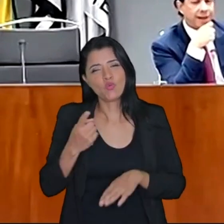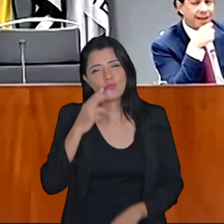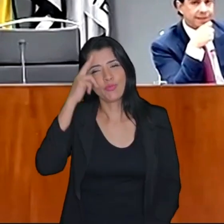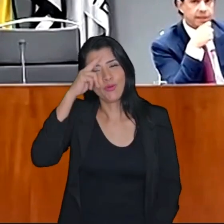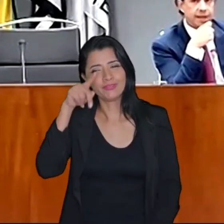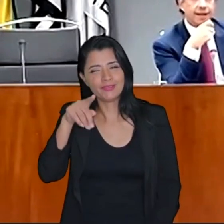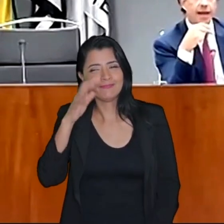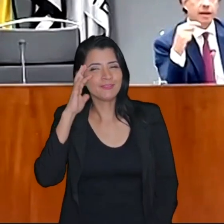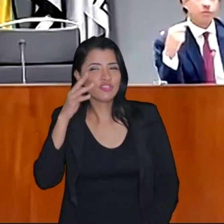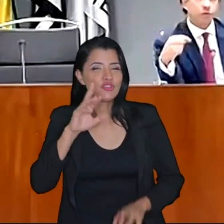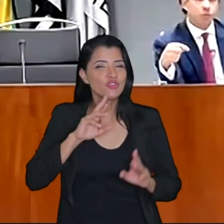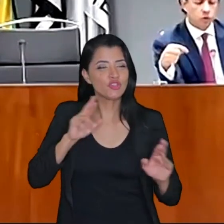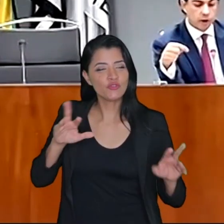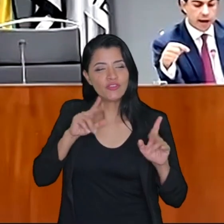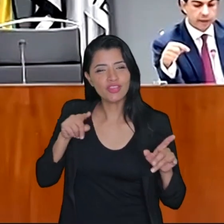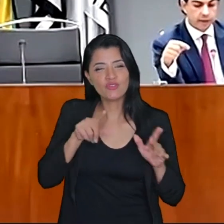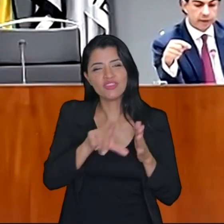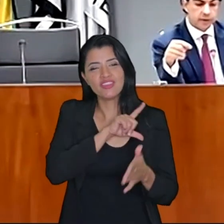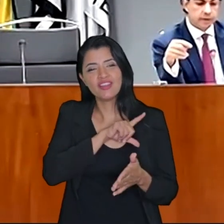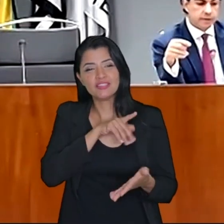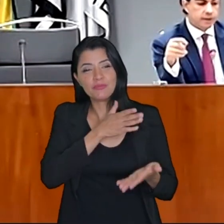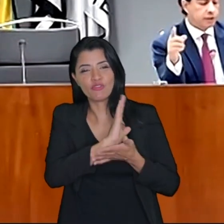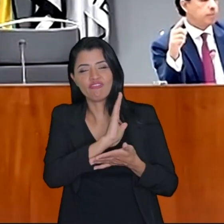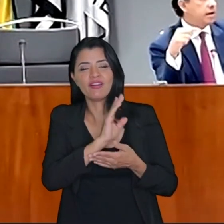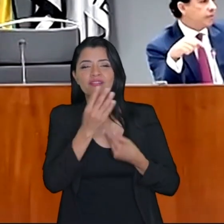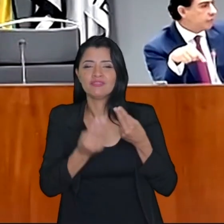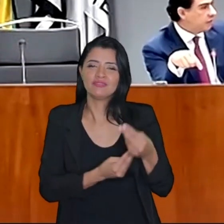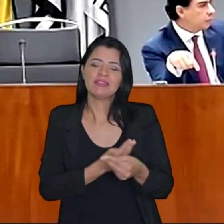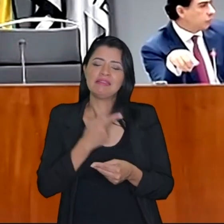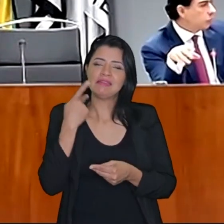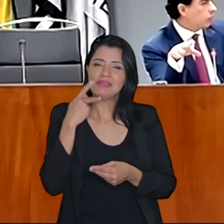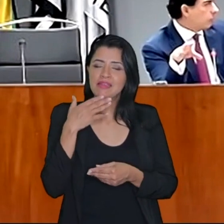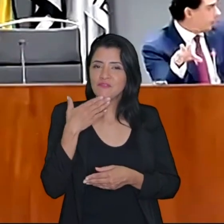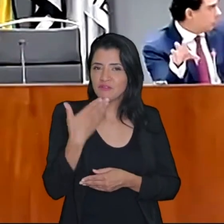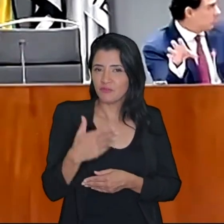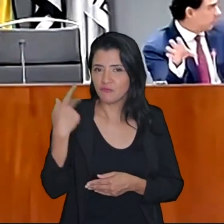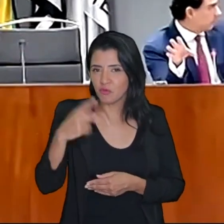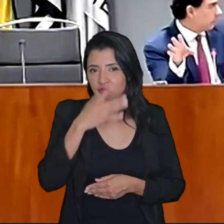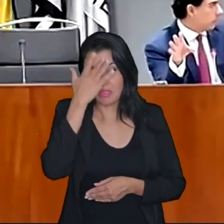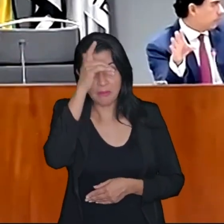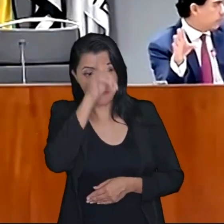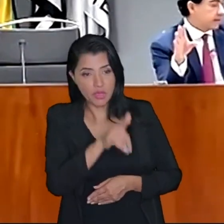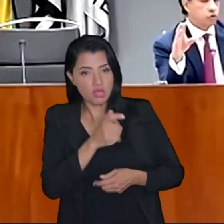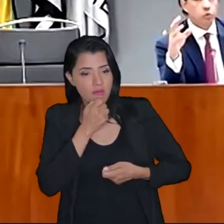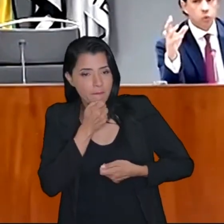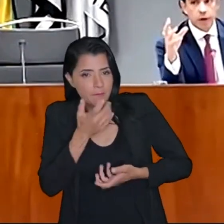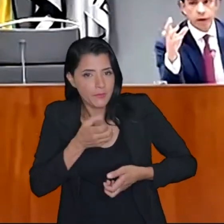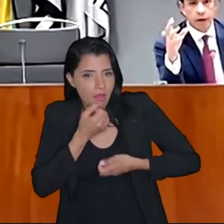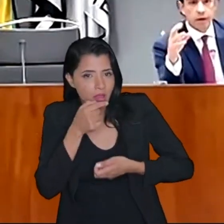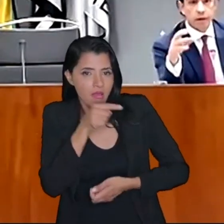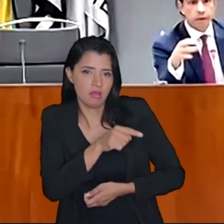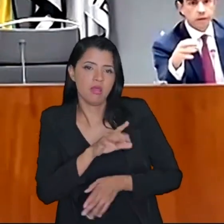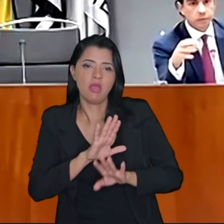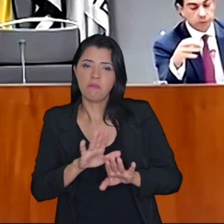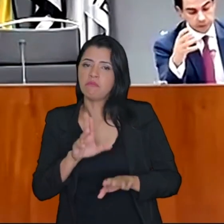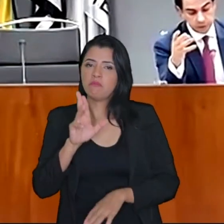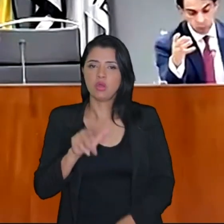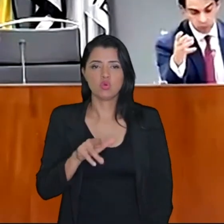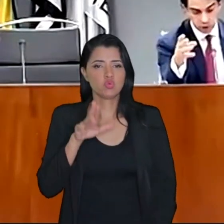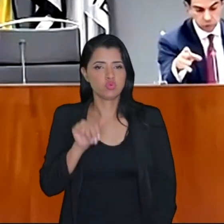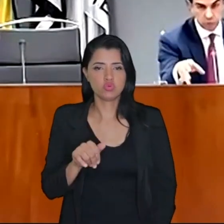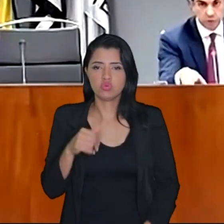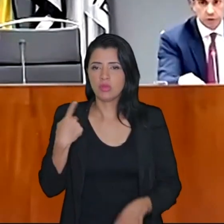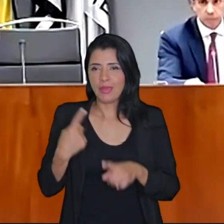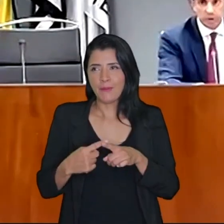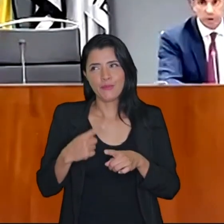forma diversa daquela que foi homologada seja em benefício do colaborador, mas nunca, porque